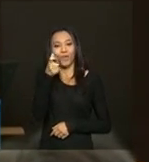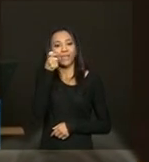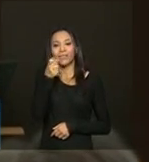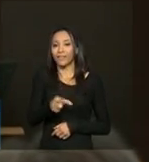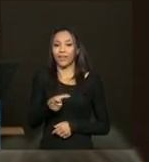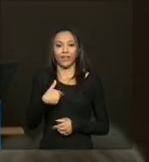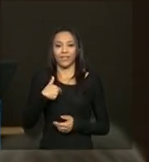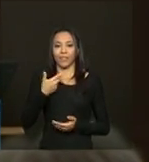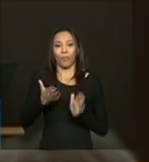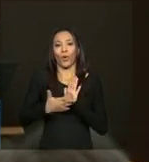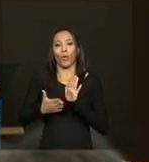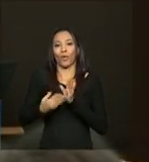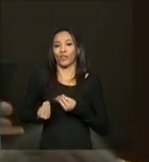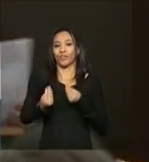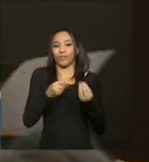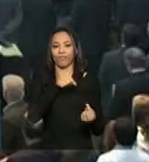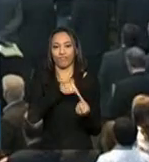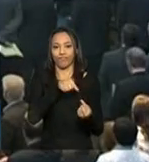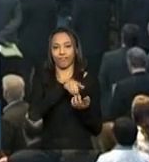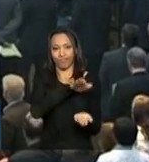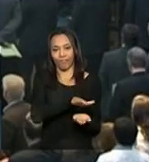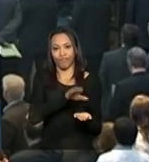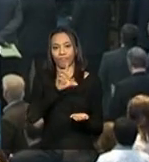a proposta para o referido lote.